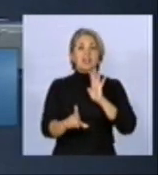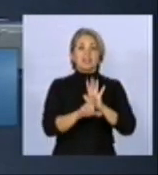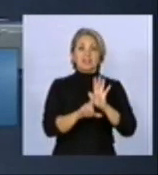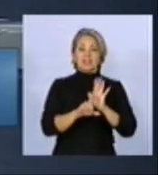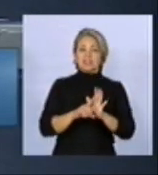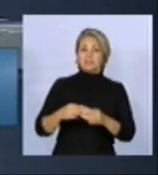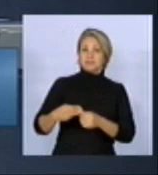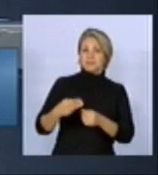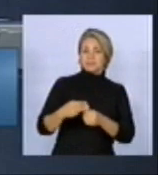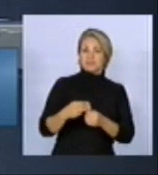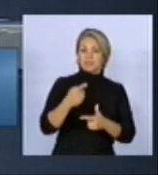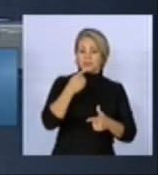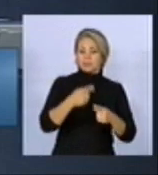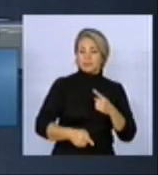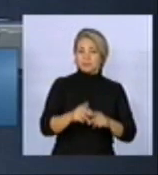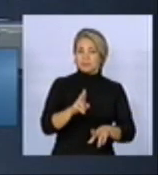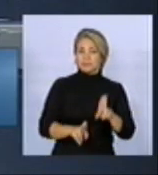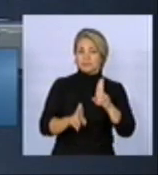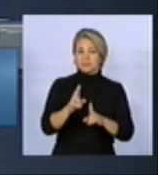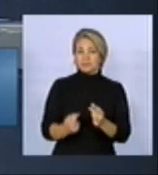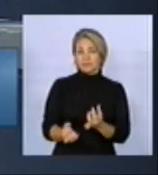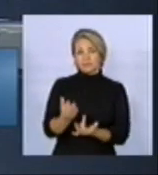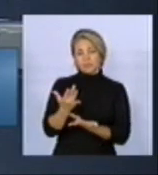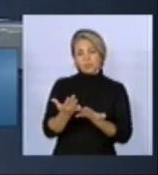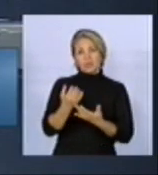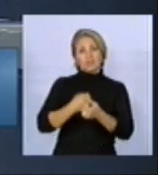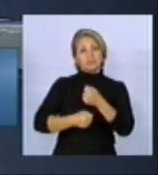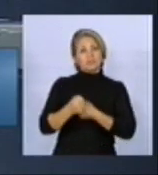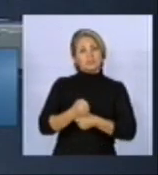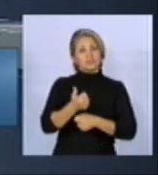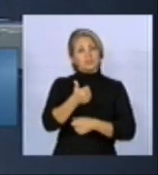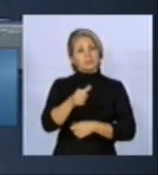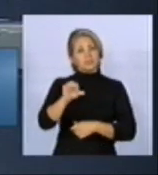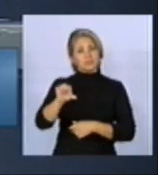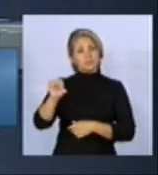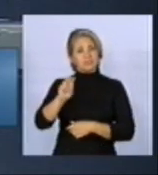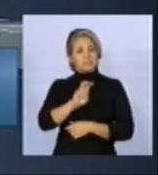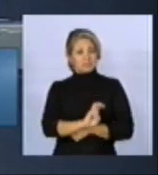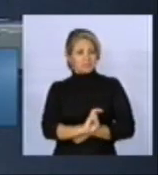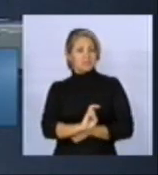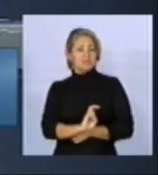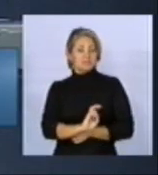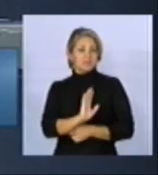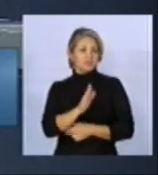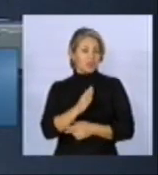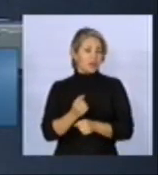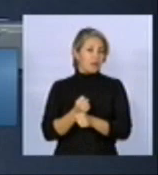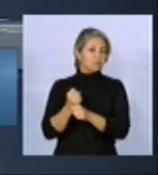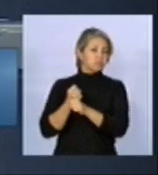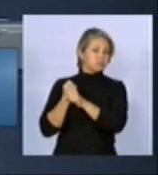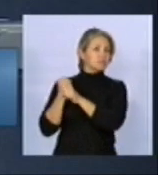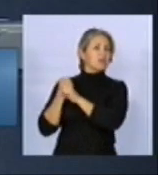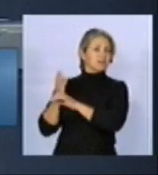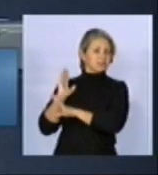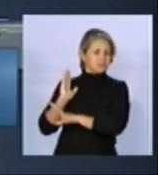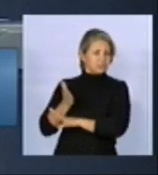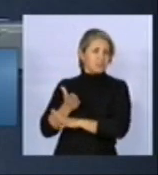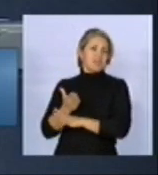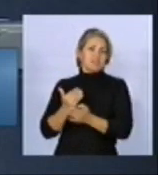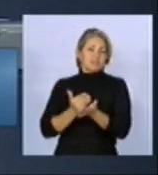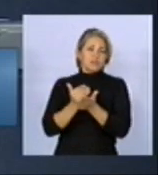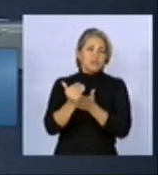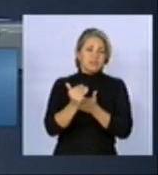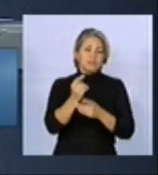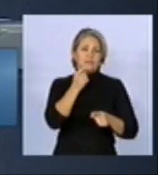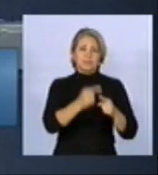fogo ela é de 95 né então ela já tem uma certa uma certa alguns anos já que ela que ela tá em vigor